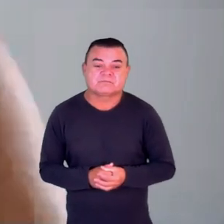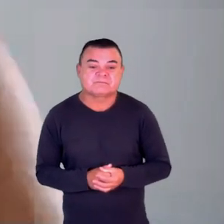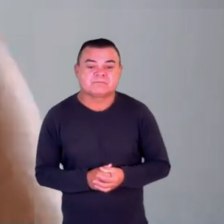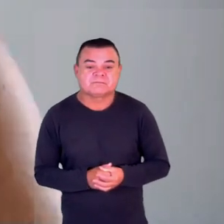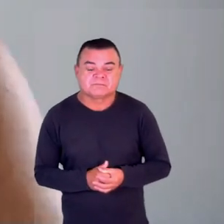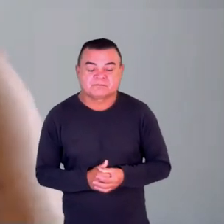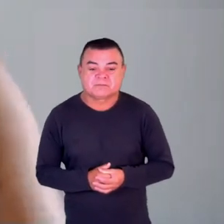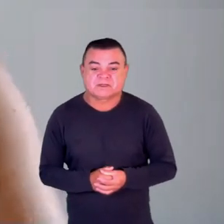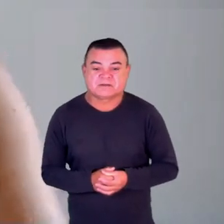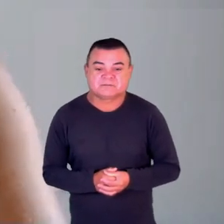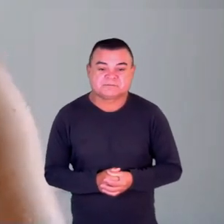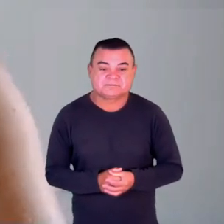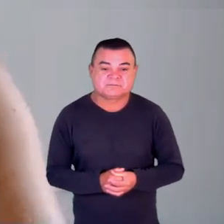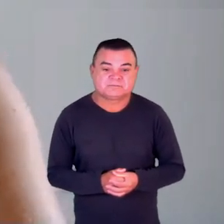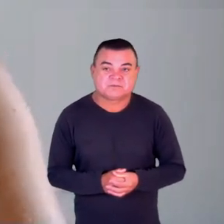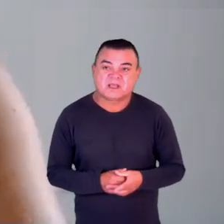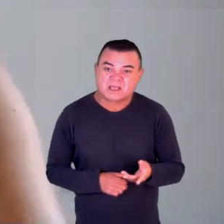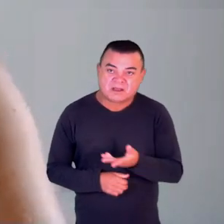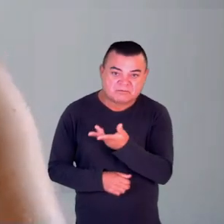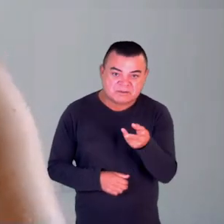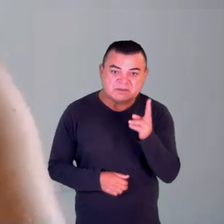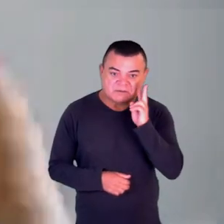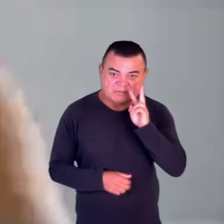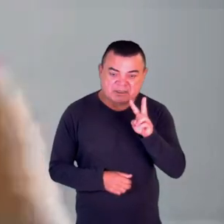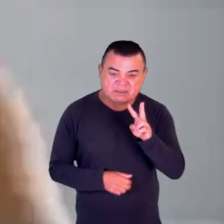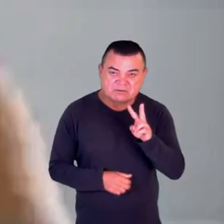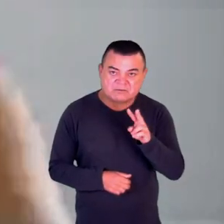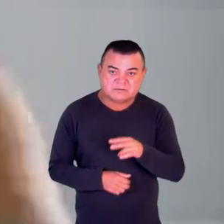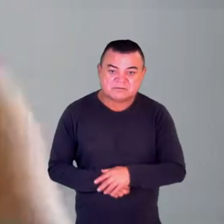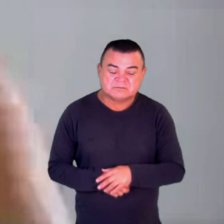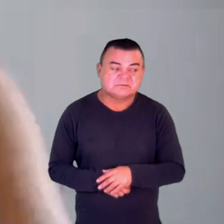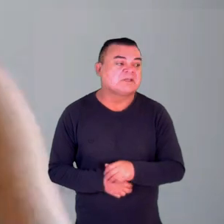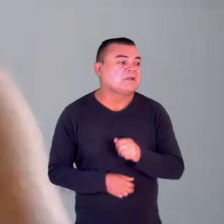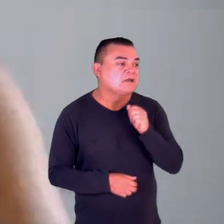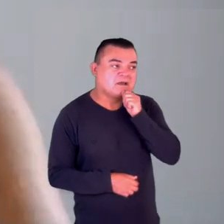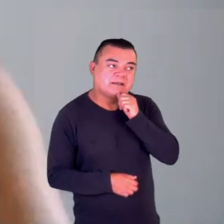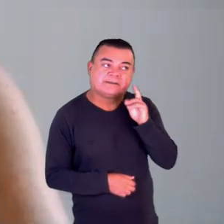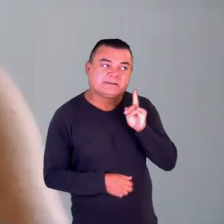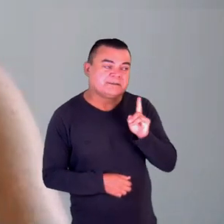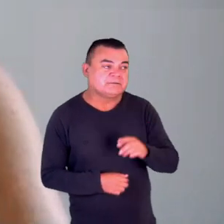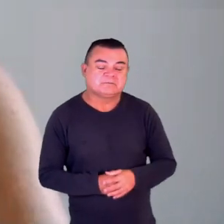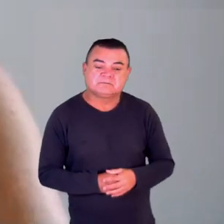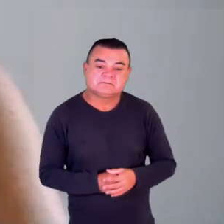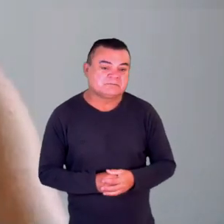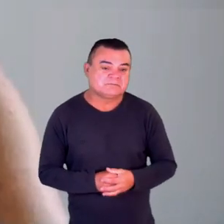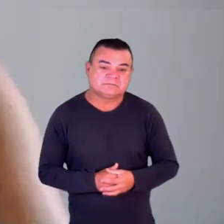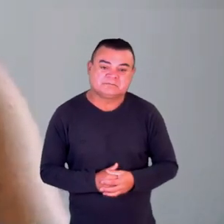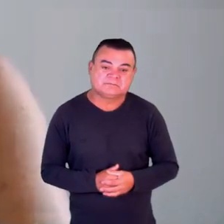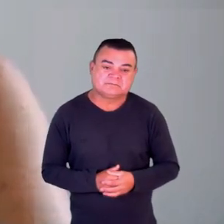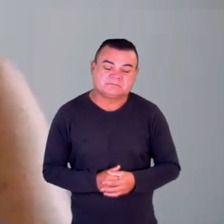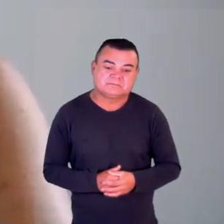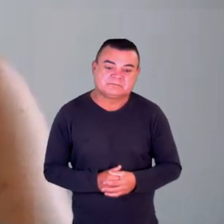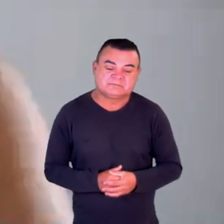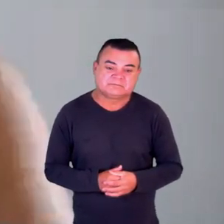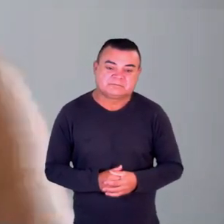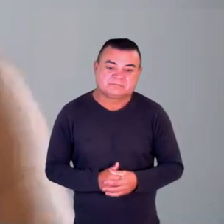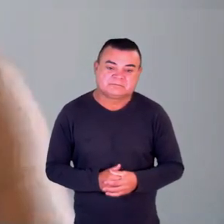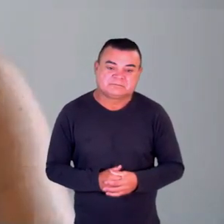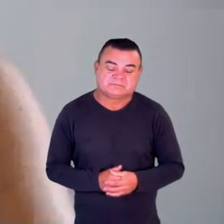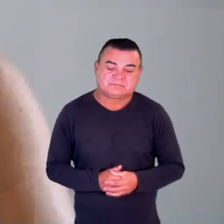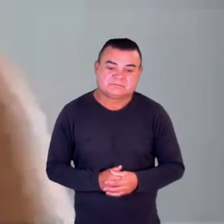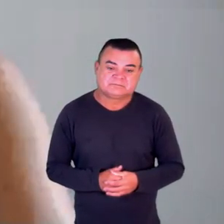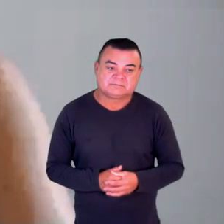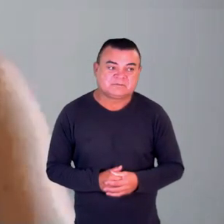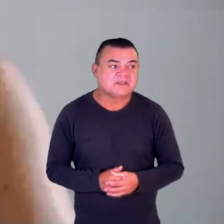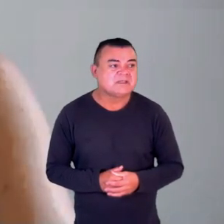funcionar Vocês estão vendo ainda não ainda não não